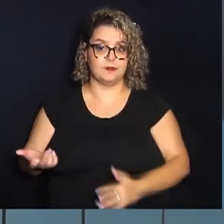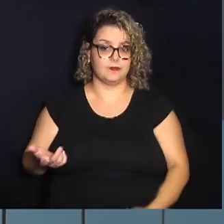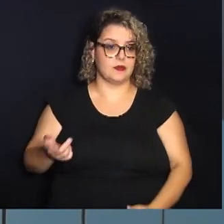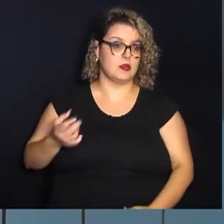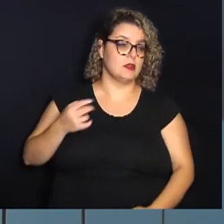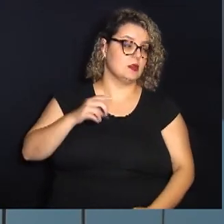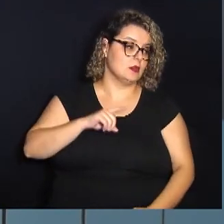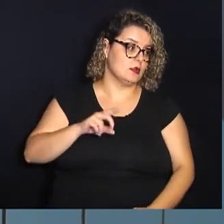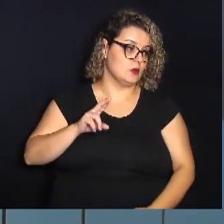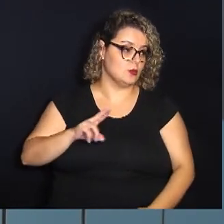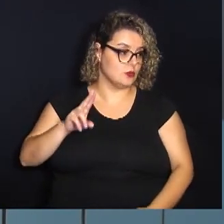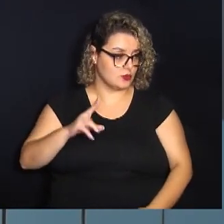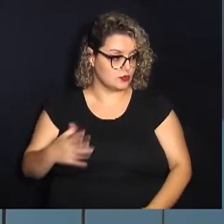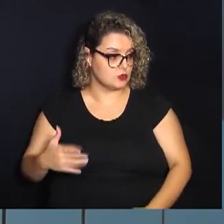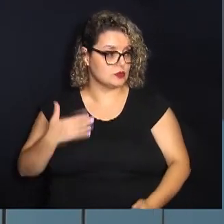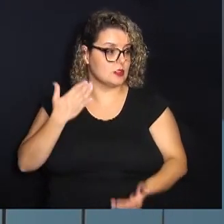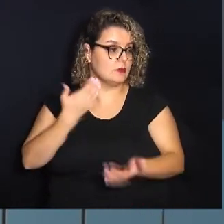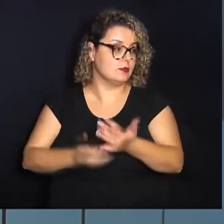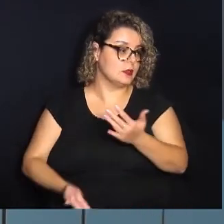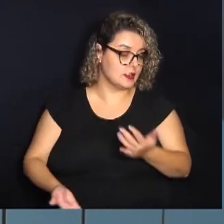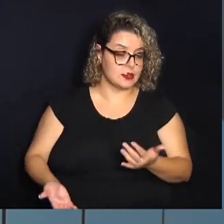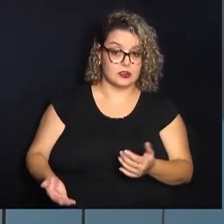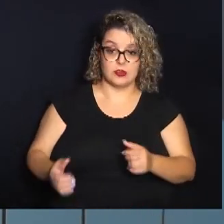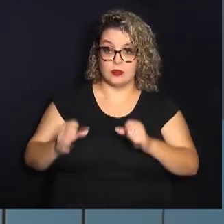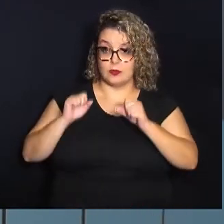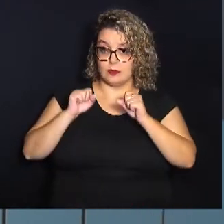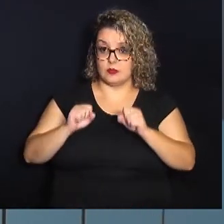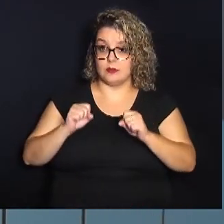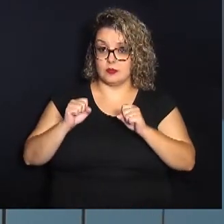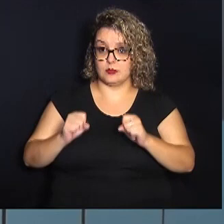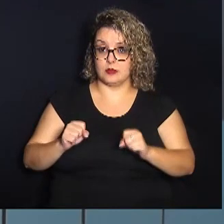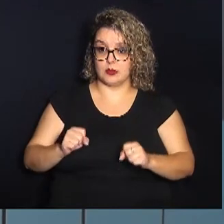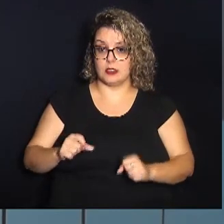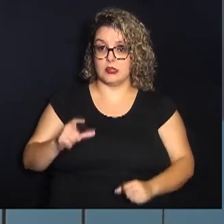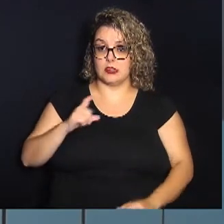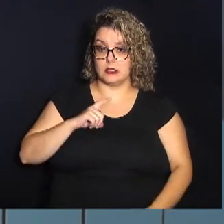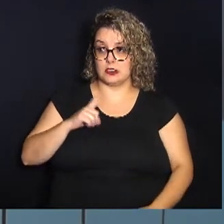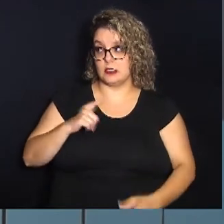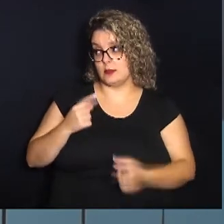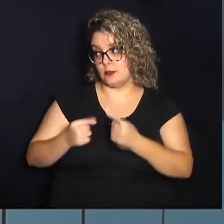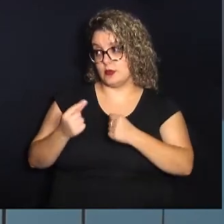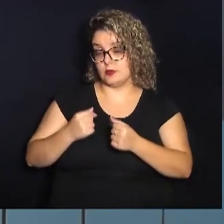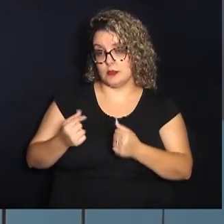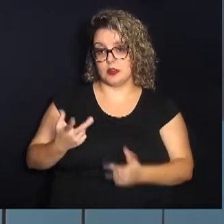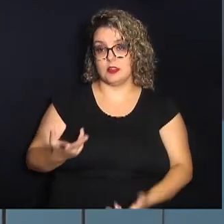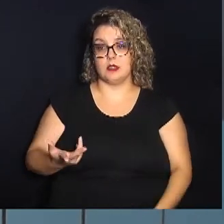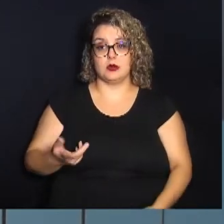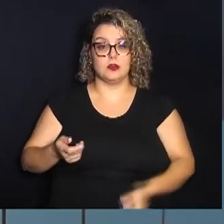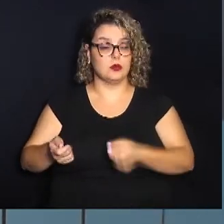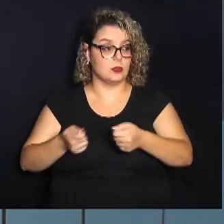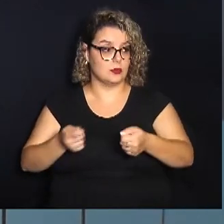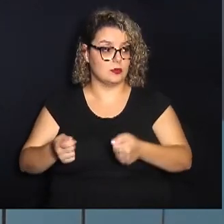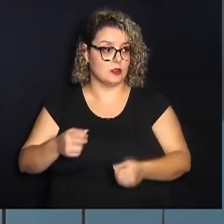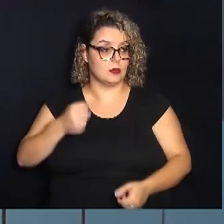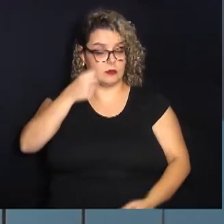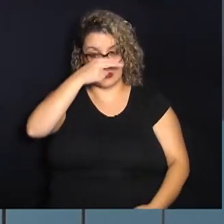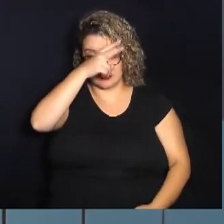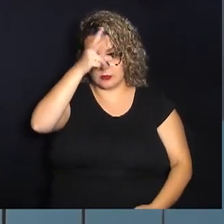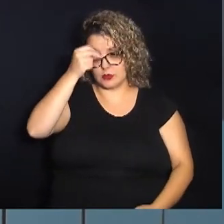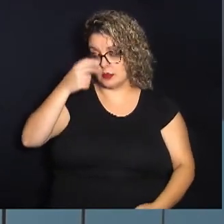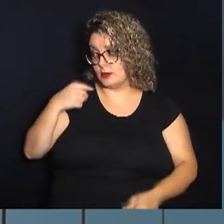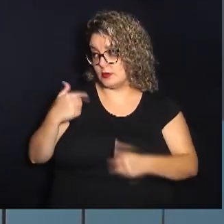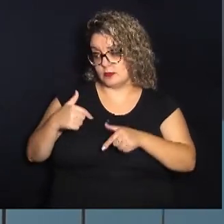perde. Então, às vezes, poderia até gerar uma economia para a prefeitura, porque o trabalho deles é ali,